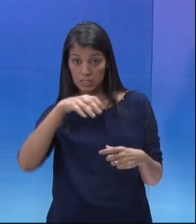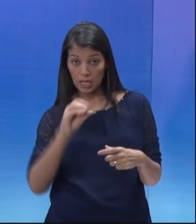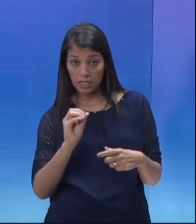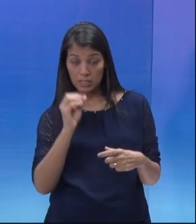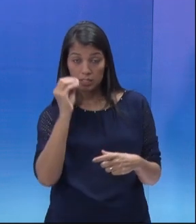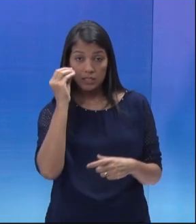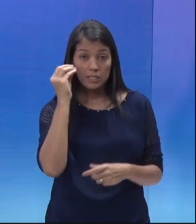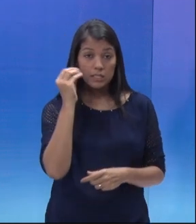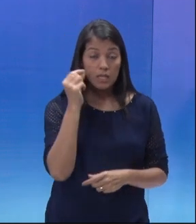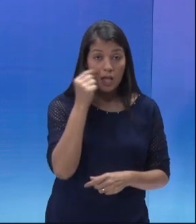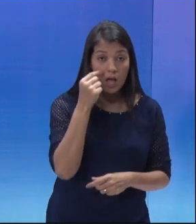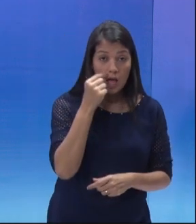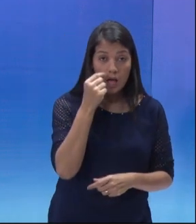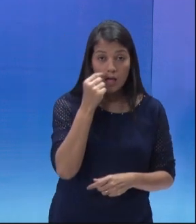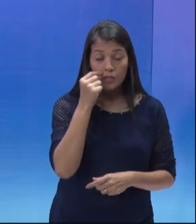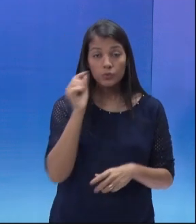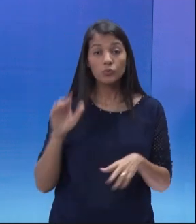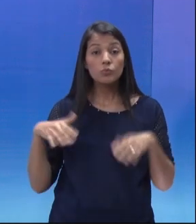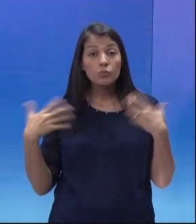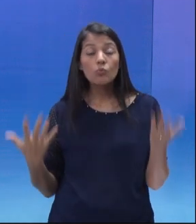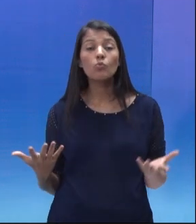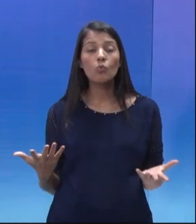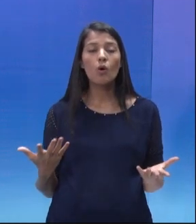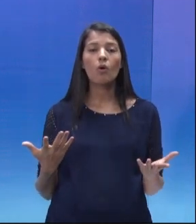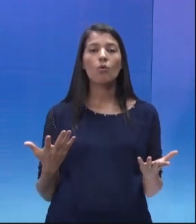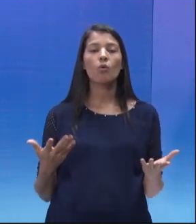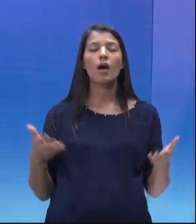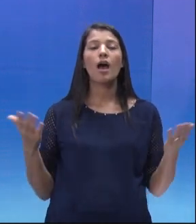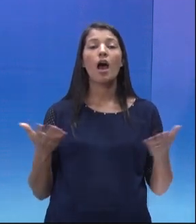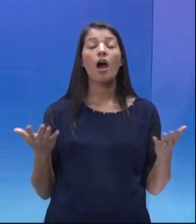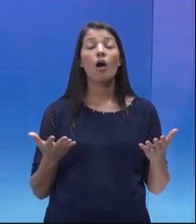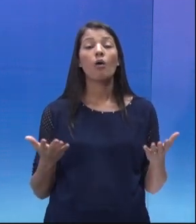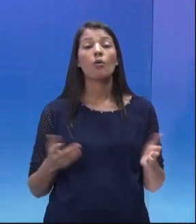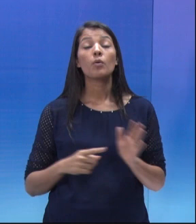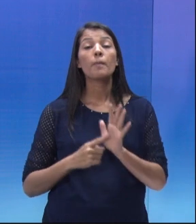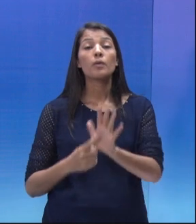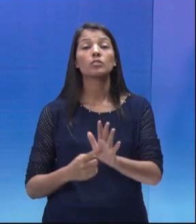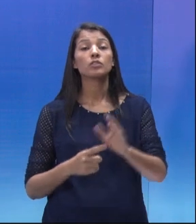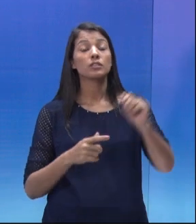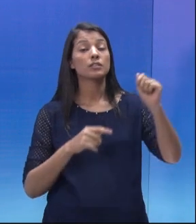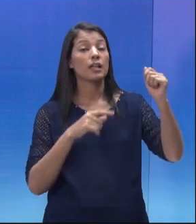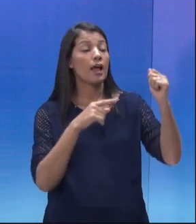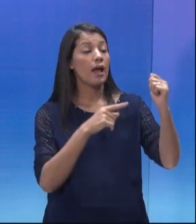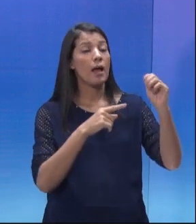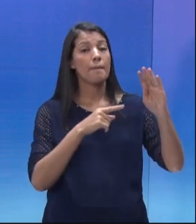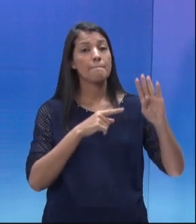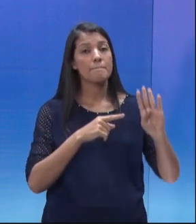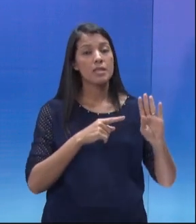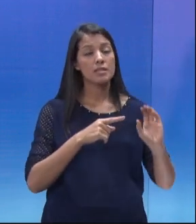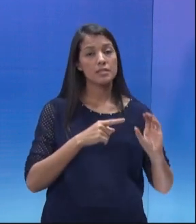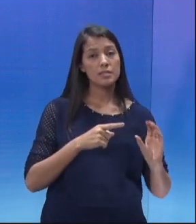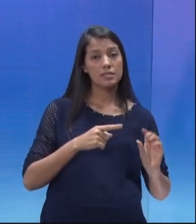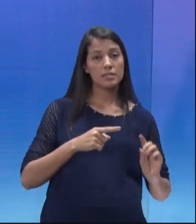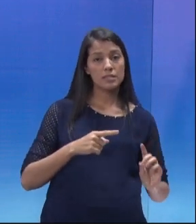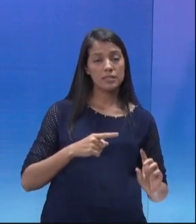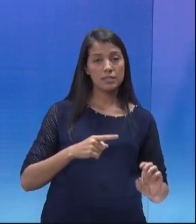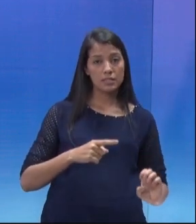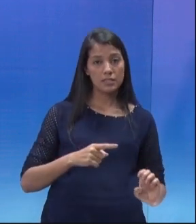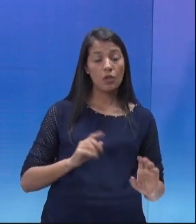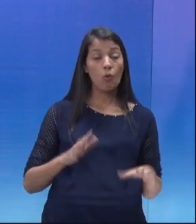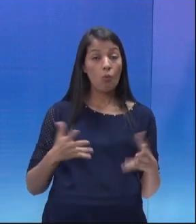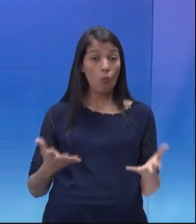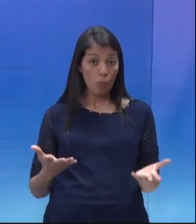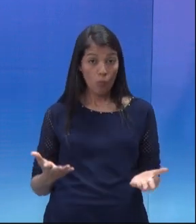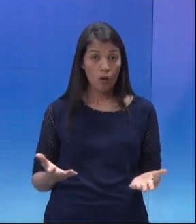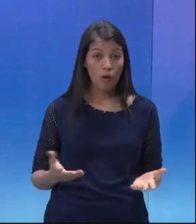trouxe aqui as nossas alternativas e nós vamos agora simplificar tudo isso aí. Quais foram os dados retirados então